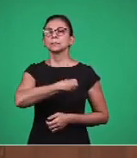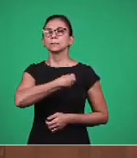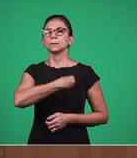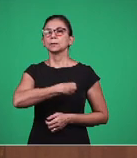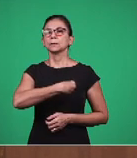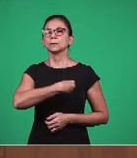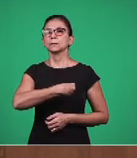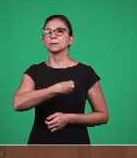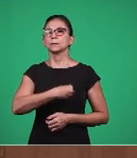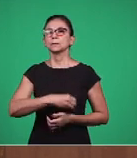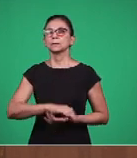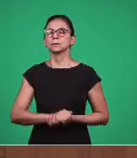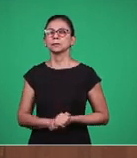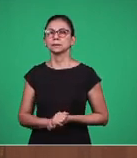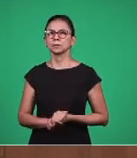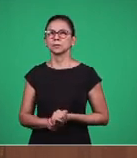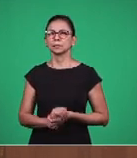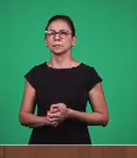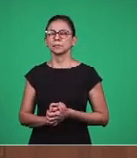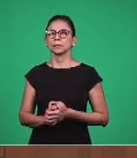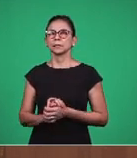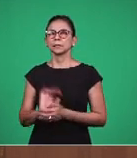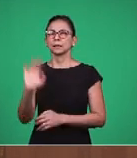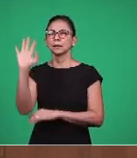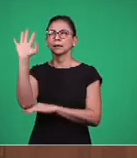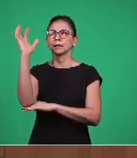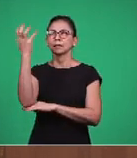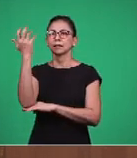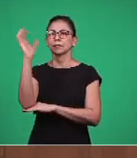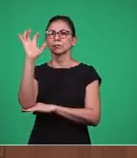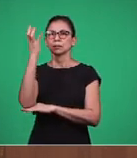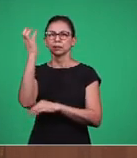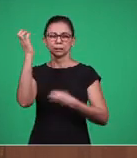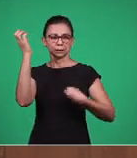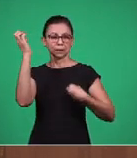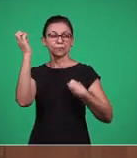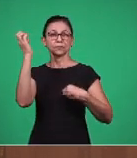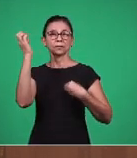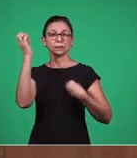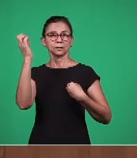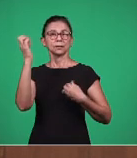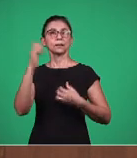da árvore da vida. A árvore da vida,